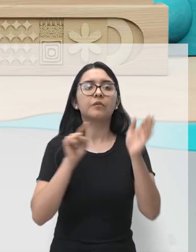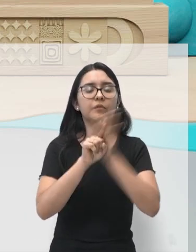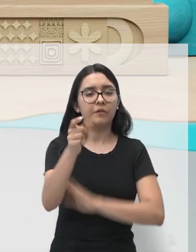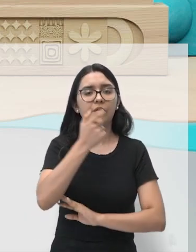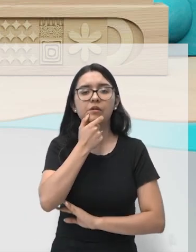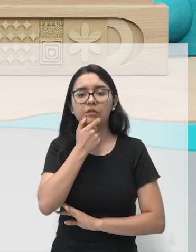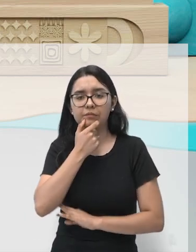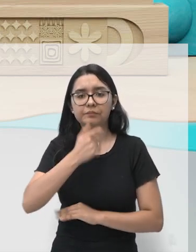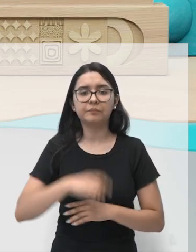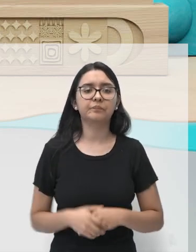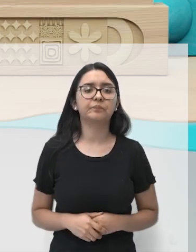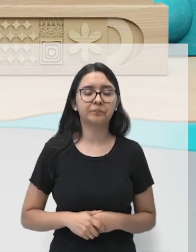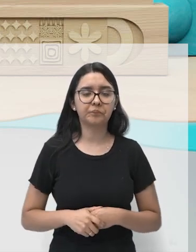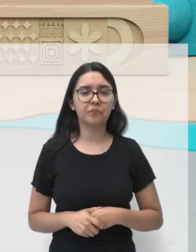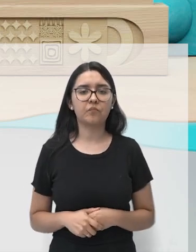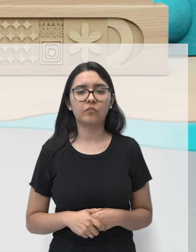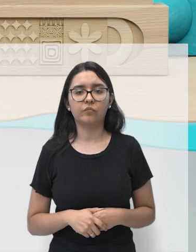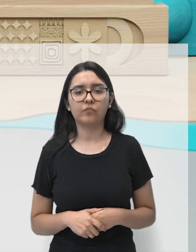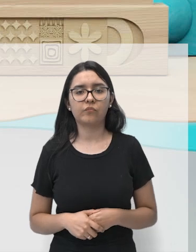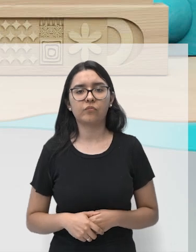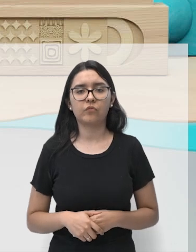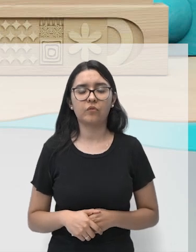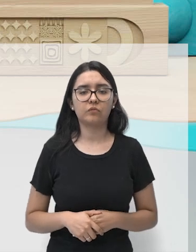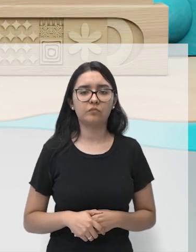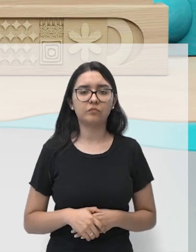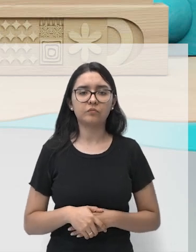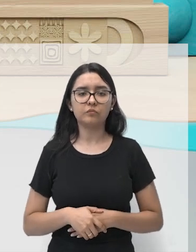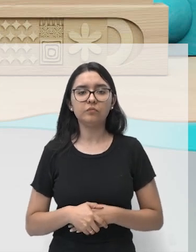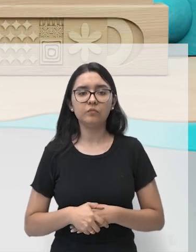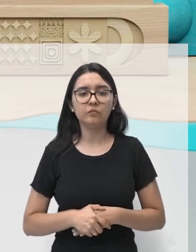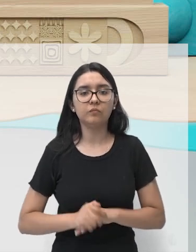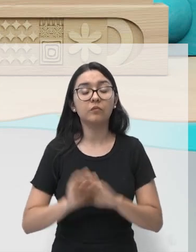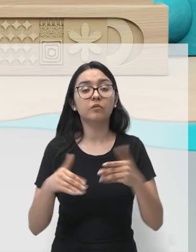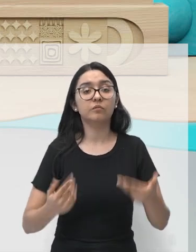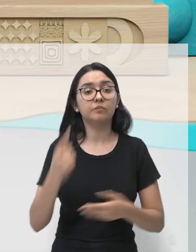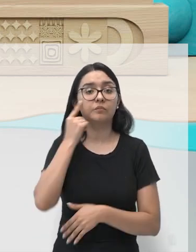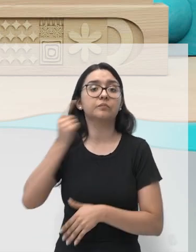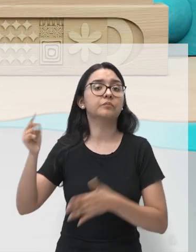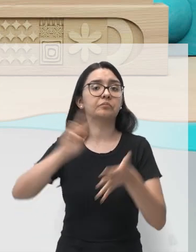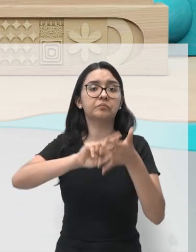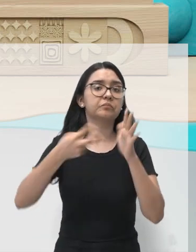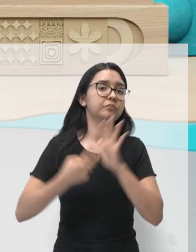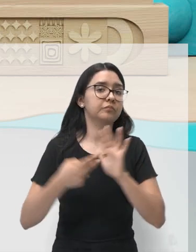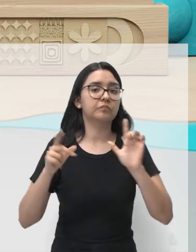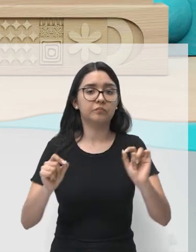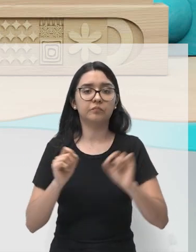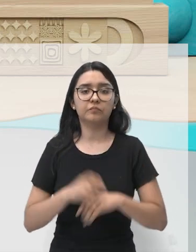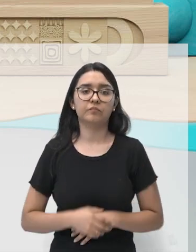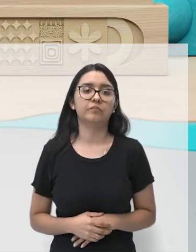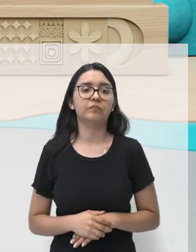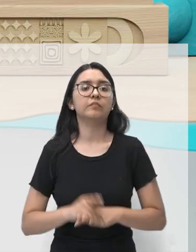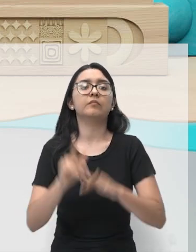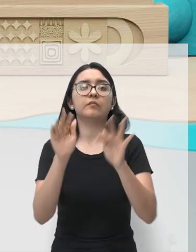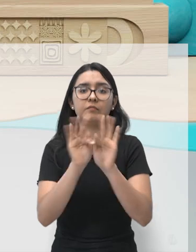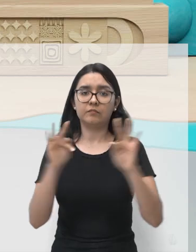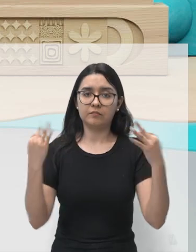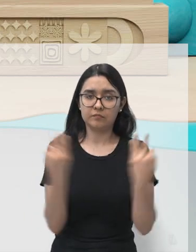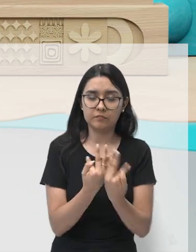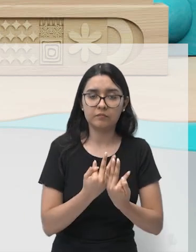us when we are sad or happy. Temos aqui a palavra families no